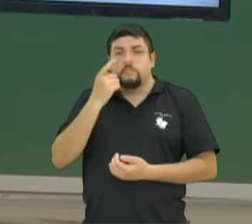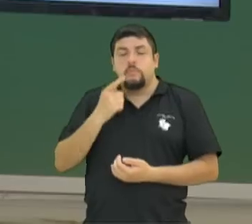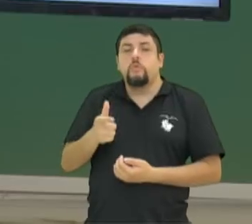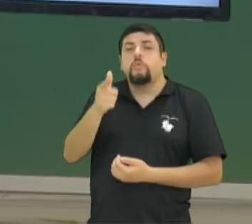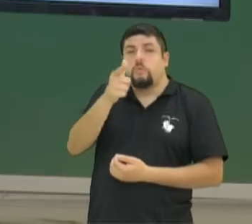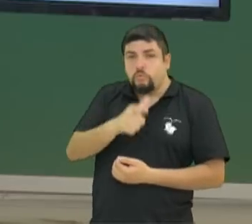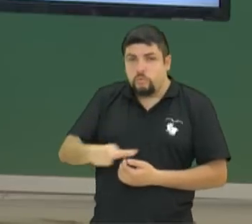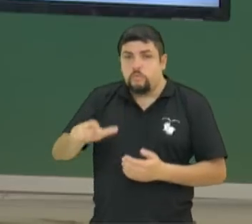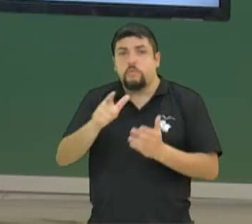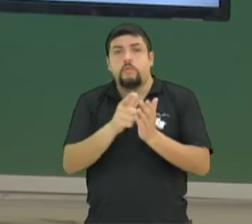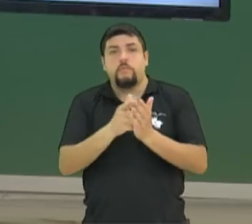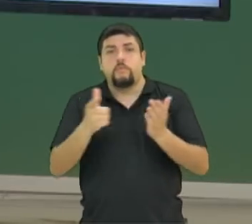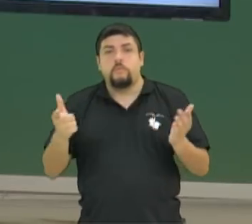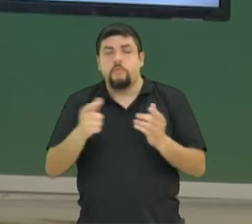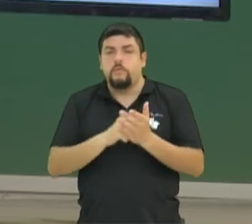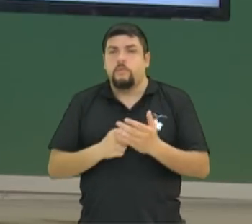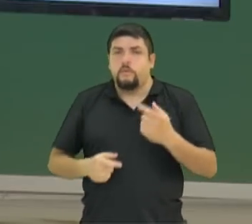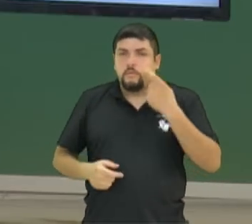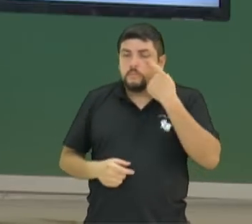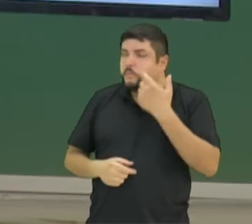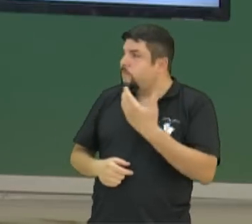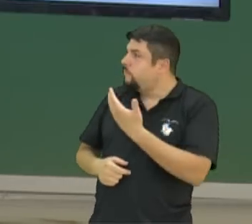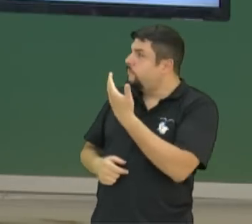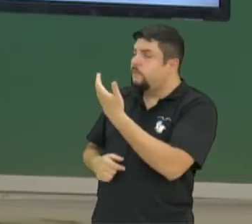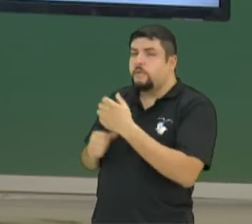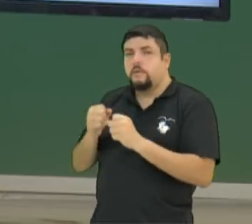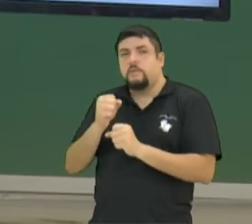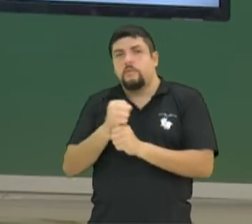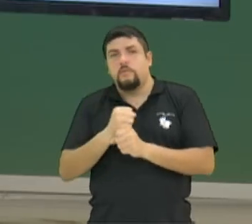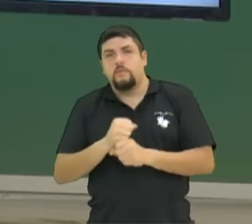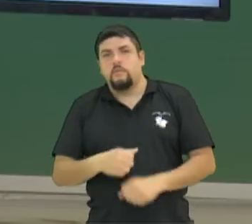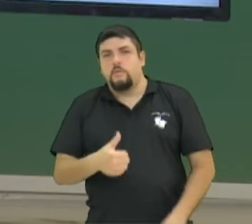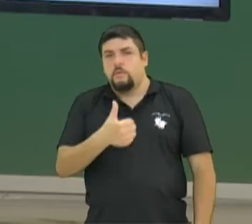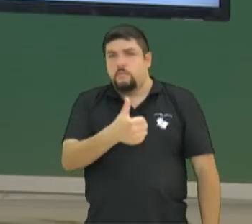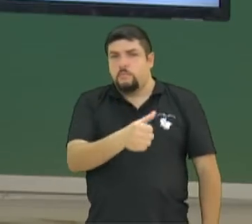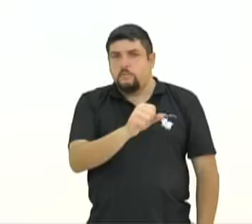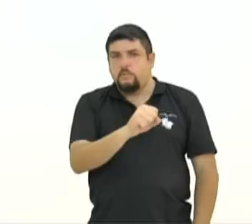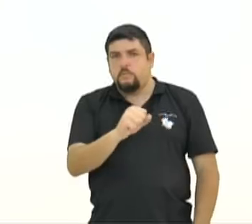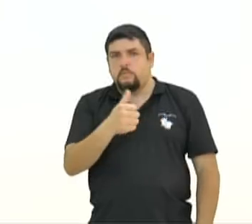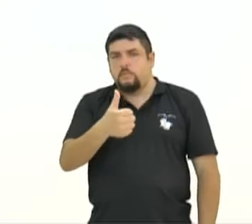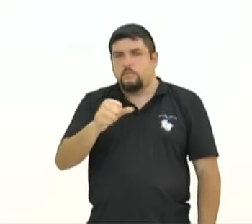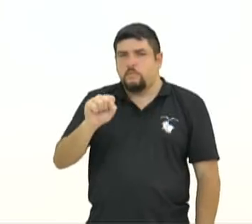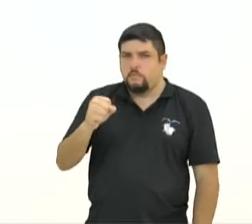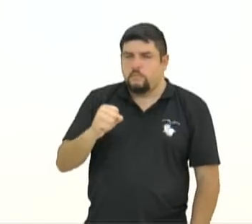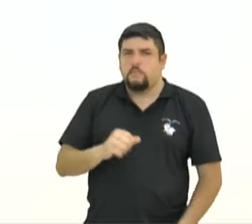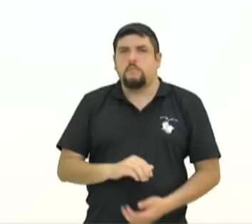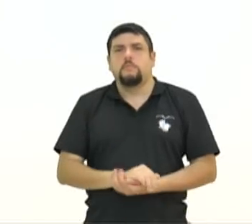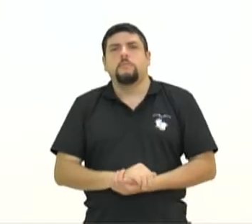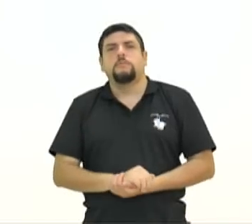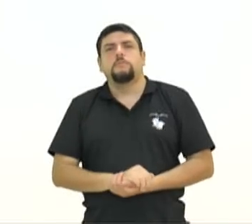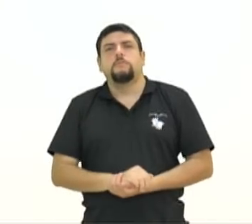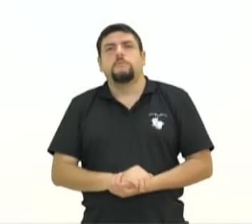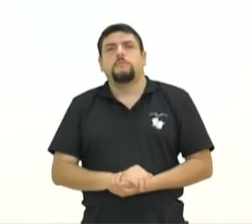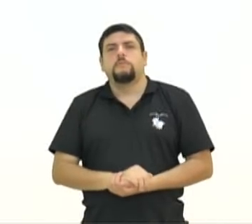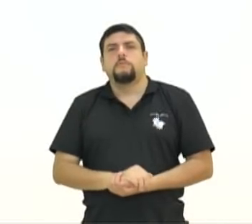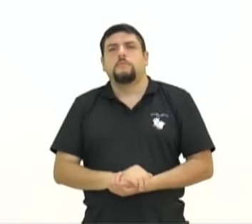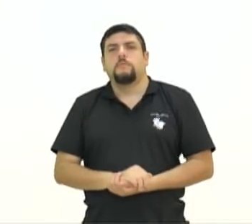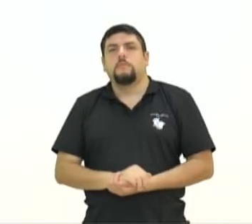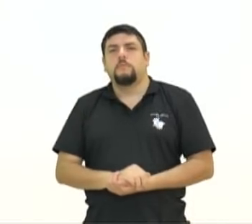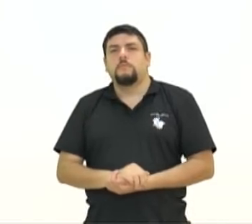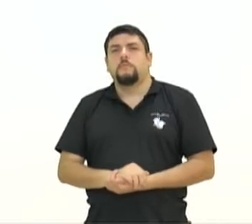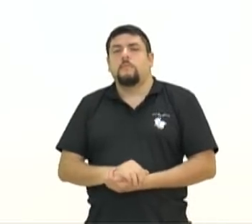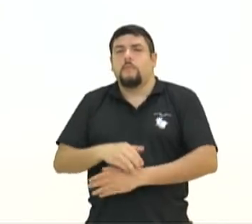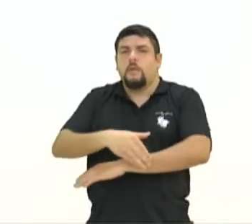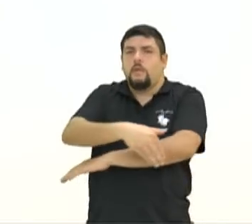outro anúncio de jornal também, esse de 1818, início do século XIX. Então ele traz ali, né, que na Rua da Quitanda,